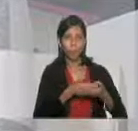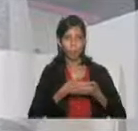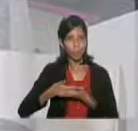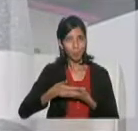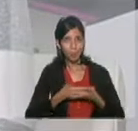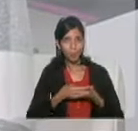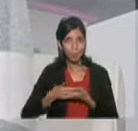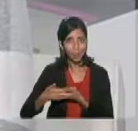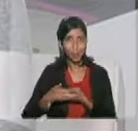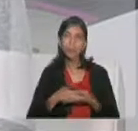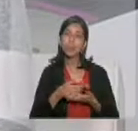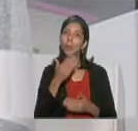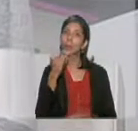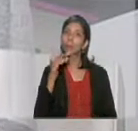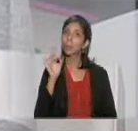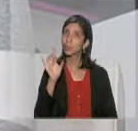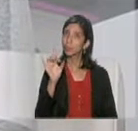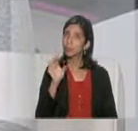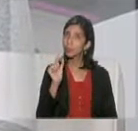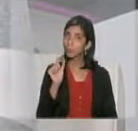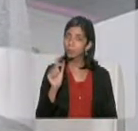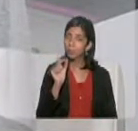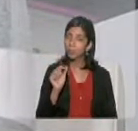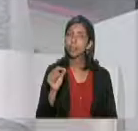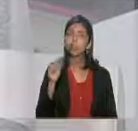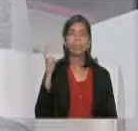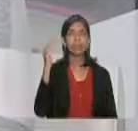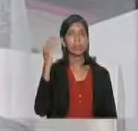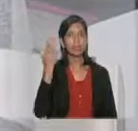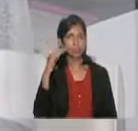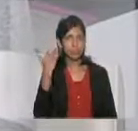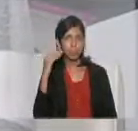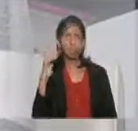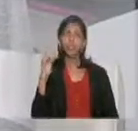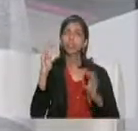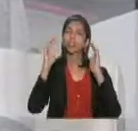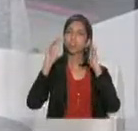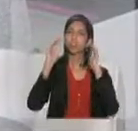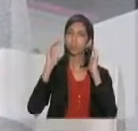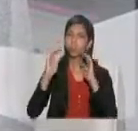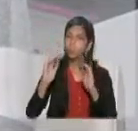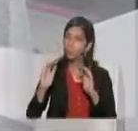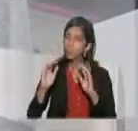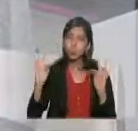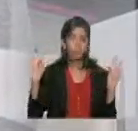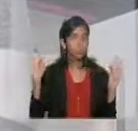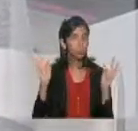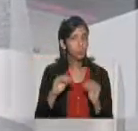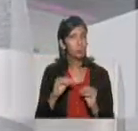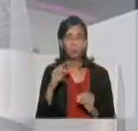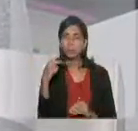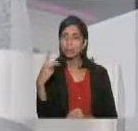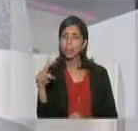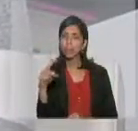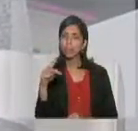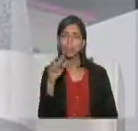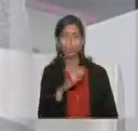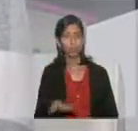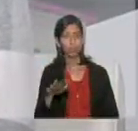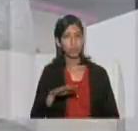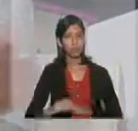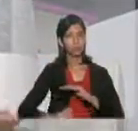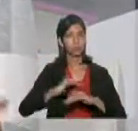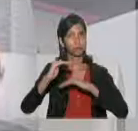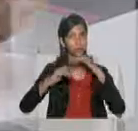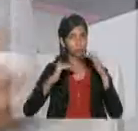introdução alimentar participativa, é que a gente entende, respeita e integra todos os aspectos do desenvolvimento. Então tem